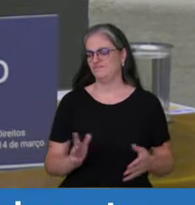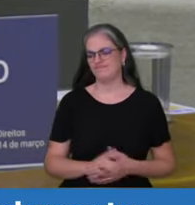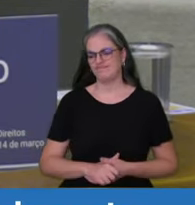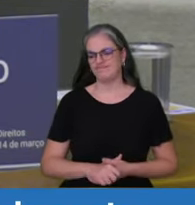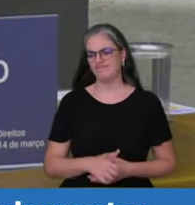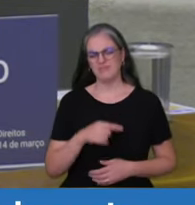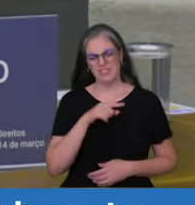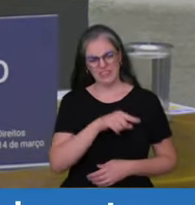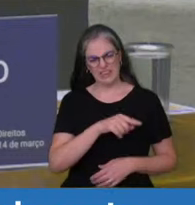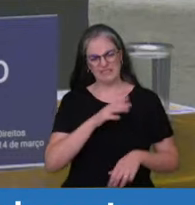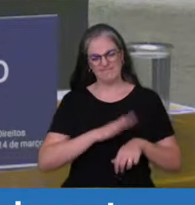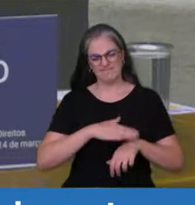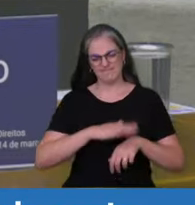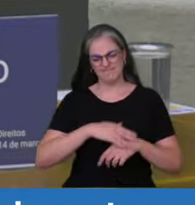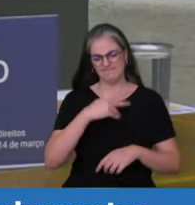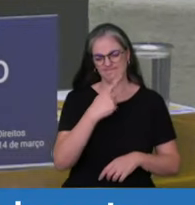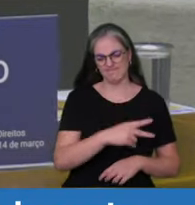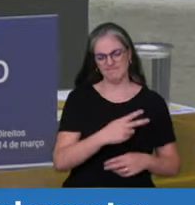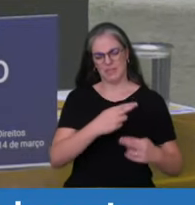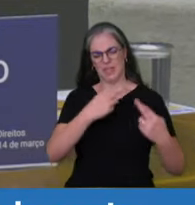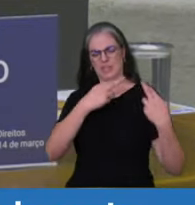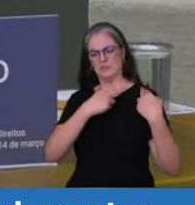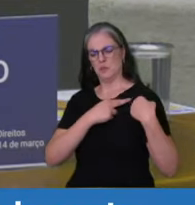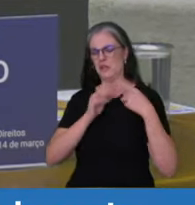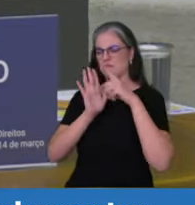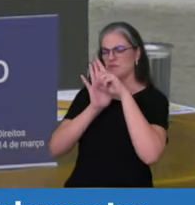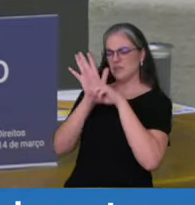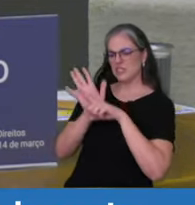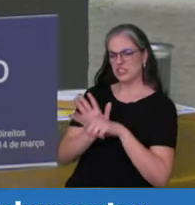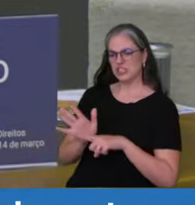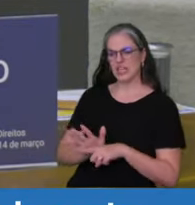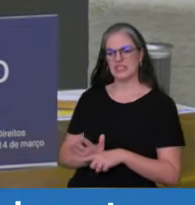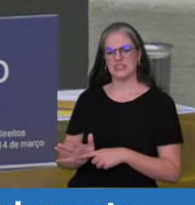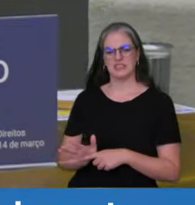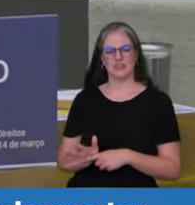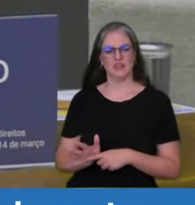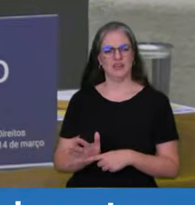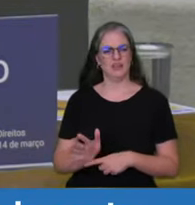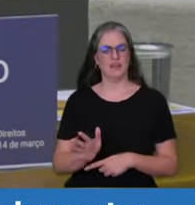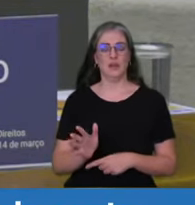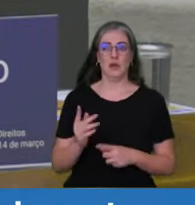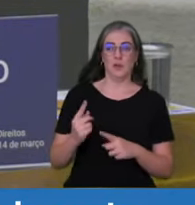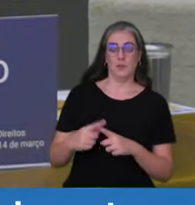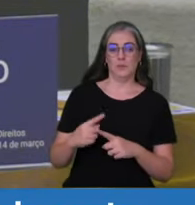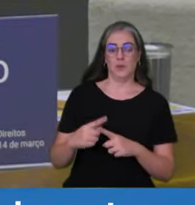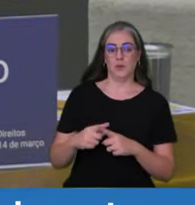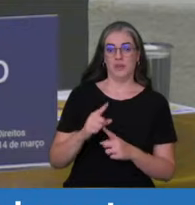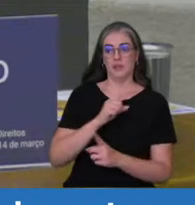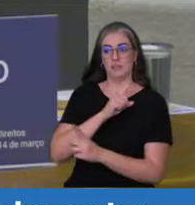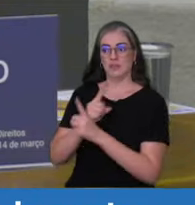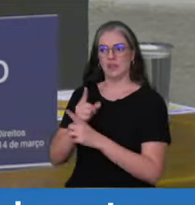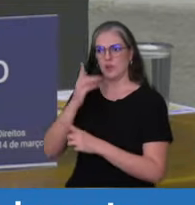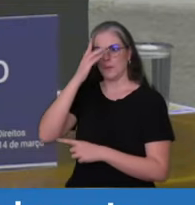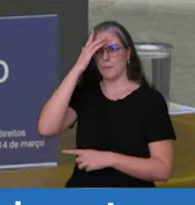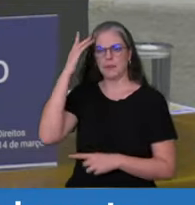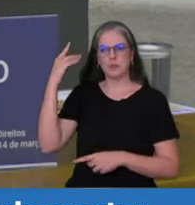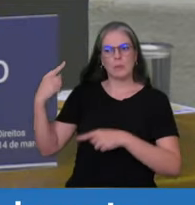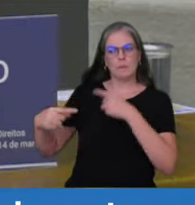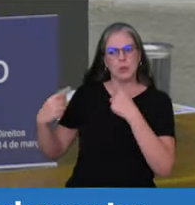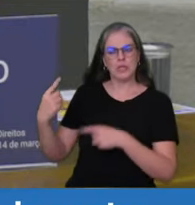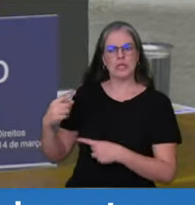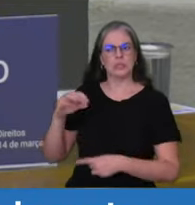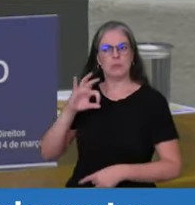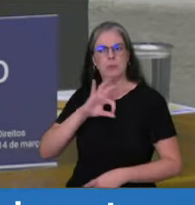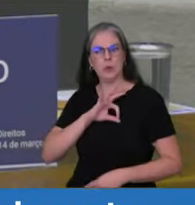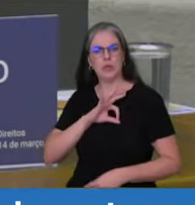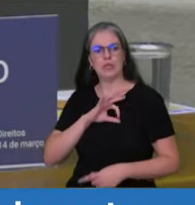porte envolveria pessoas importantes e poderosas, políticos e provavelmente, sim, claro, a polícia, a gente